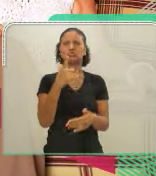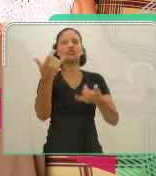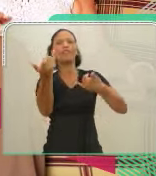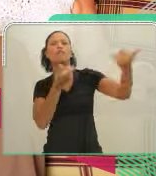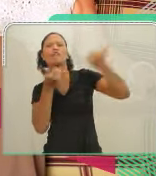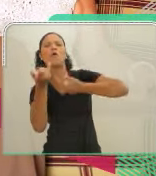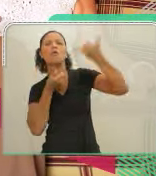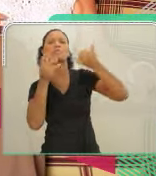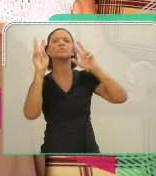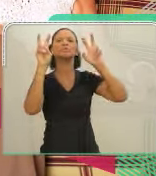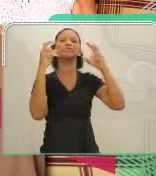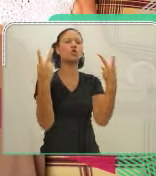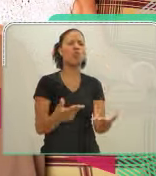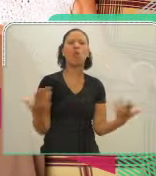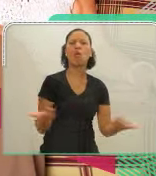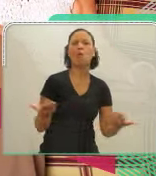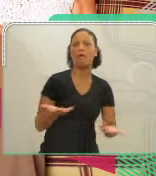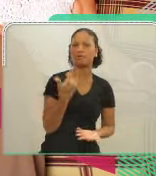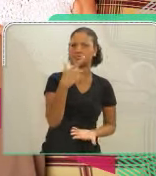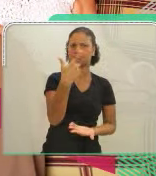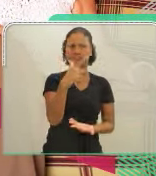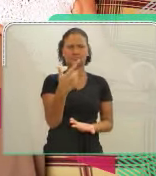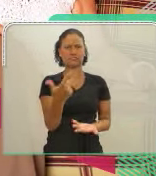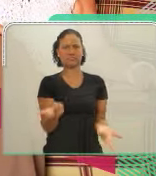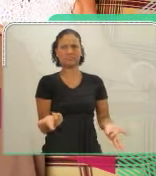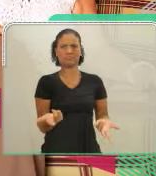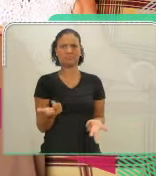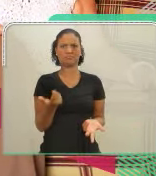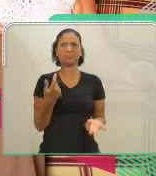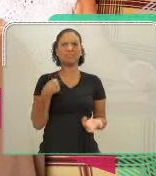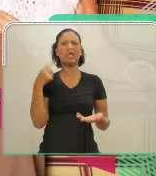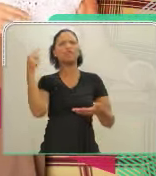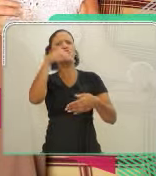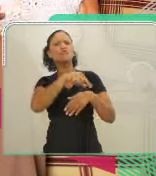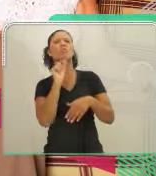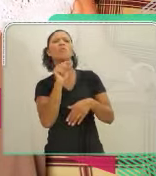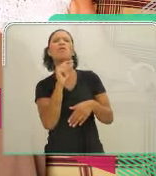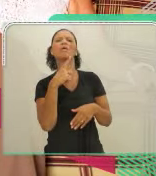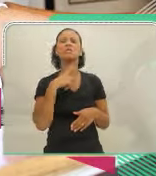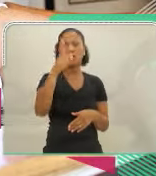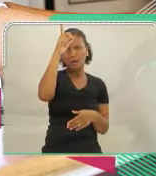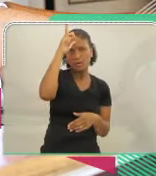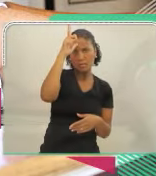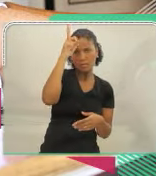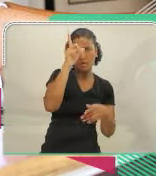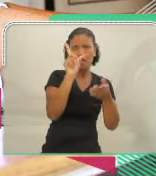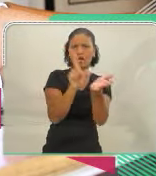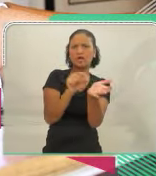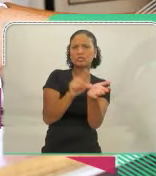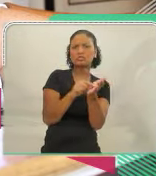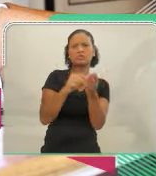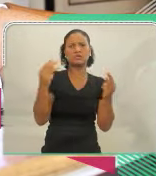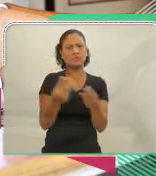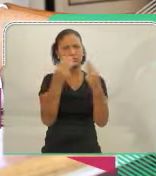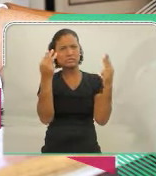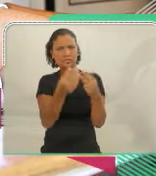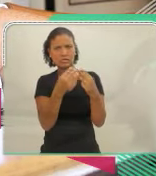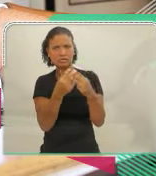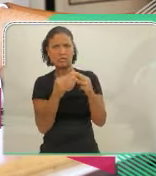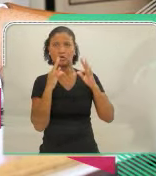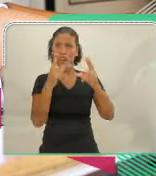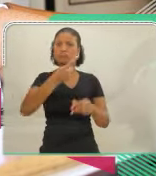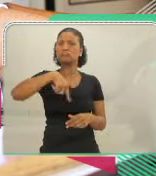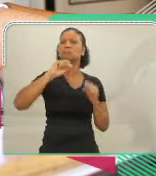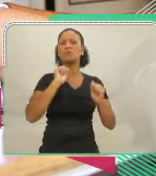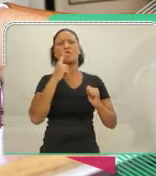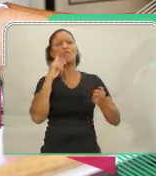como nós temos hoje. Veio artigos da Alemanha, artigos de Israel. E tudo que